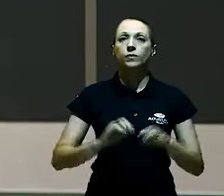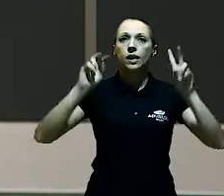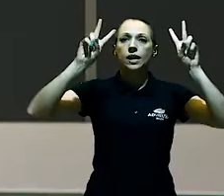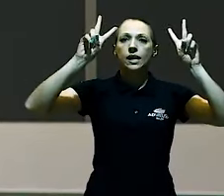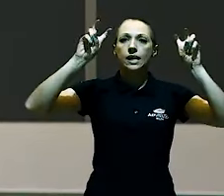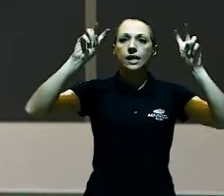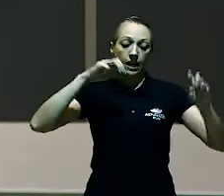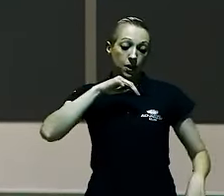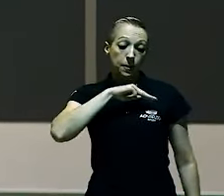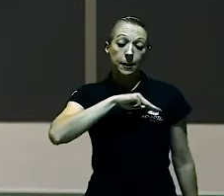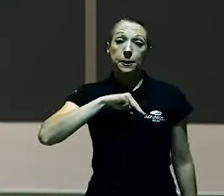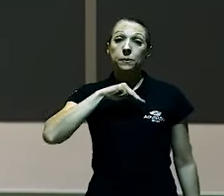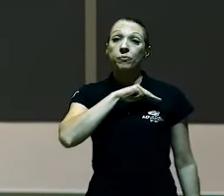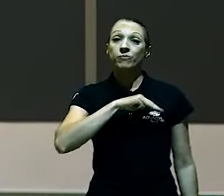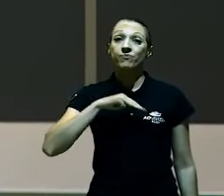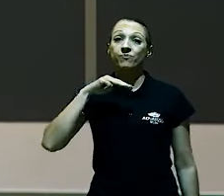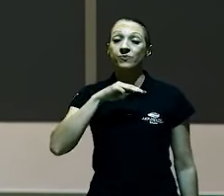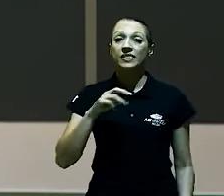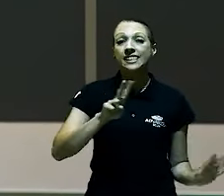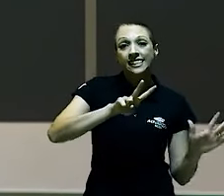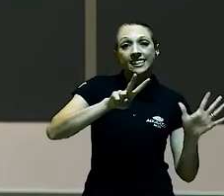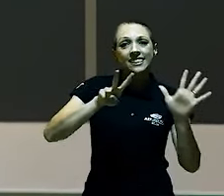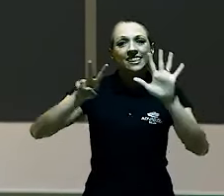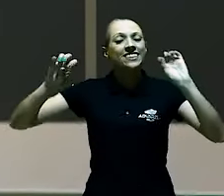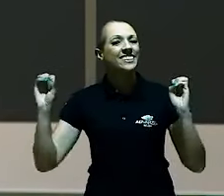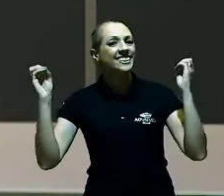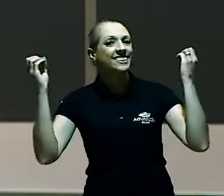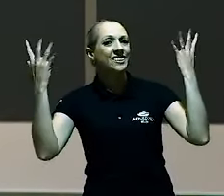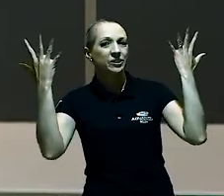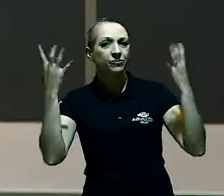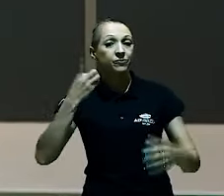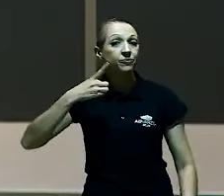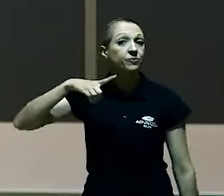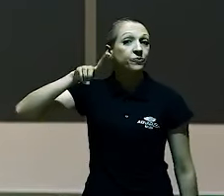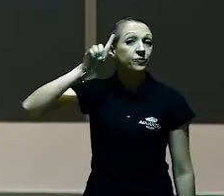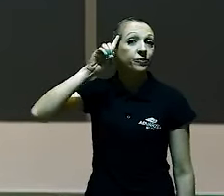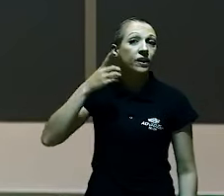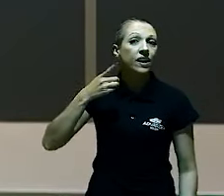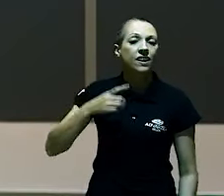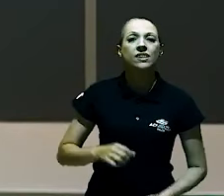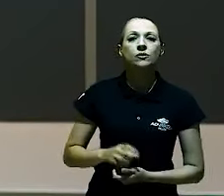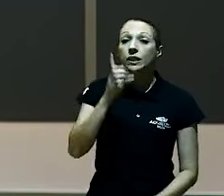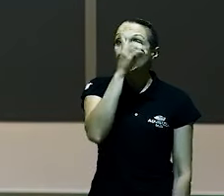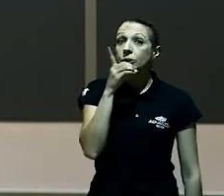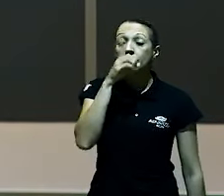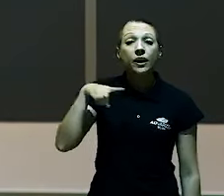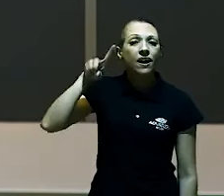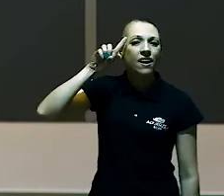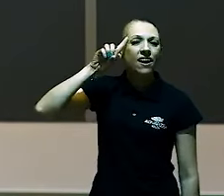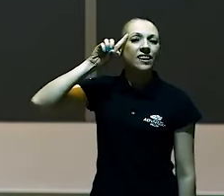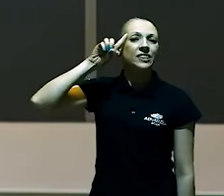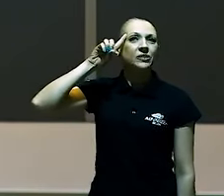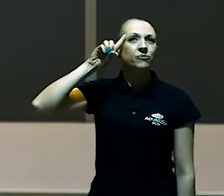uma semana festiva para a obra missionária. Domingo é Dia Nacional de Missões. E desde hoje pela manhã até